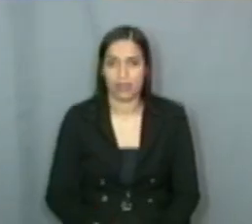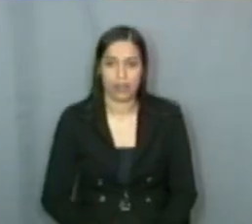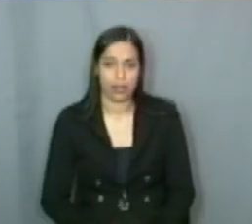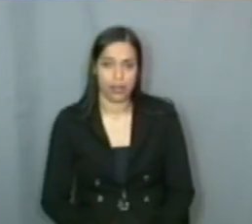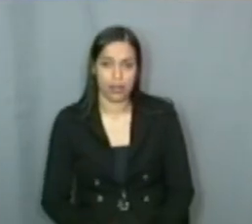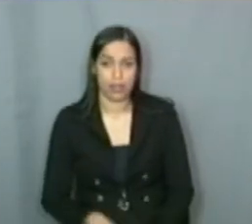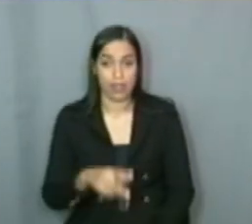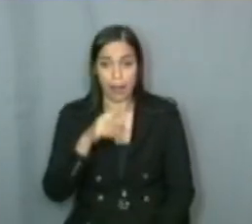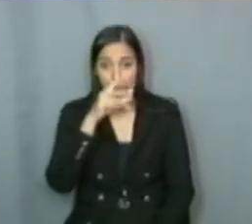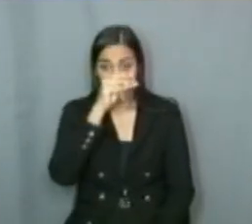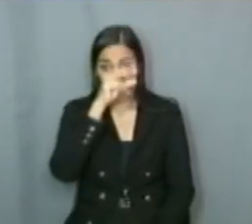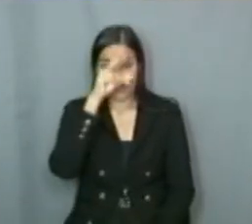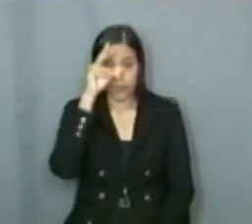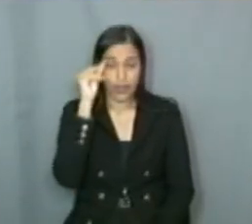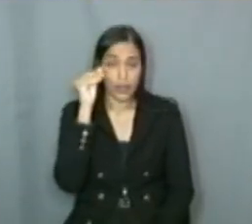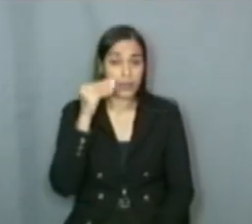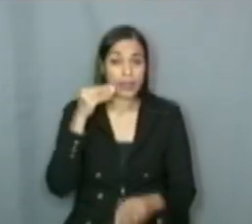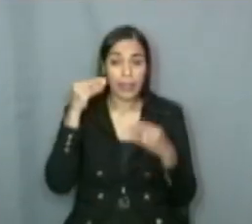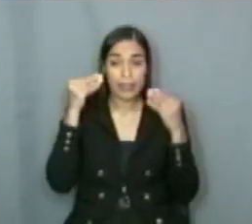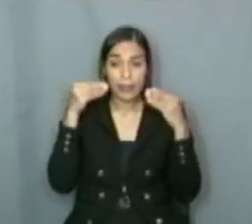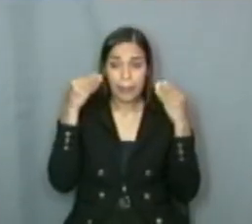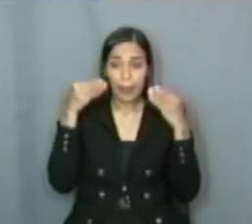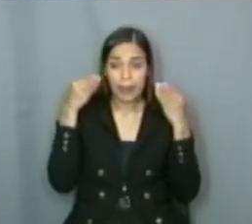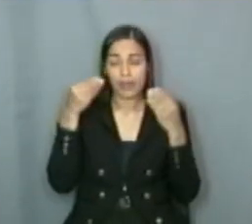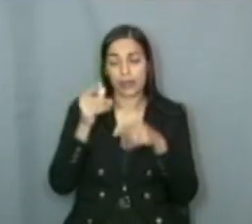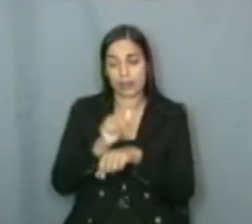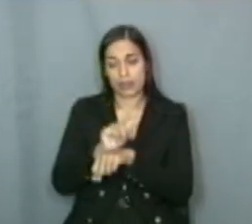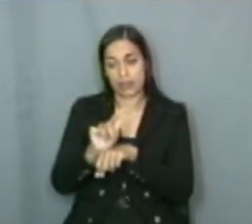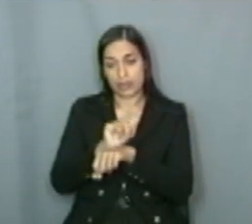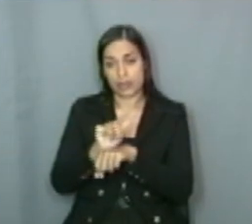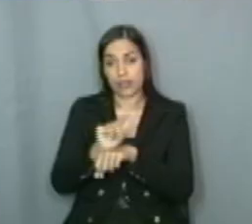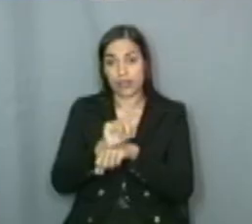É a prefeitura da maquiagem, é a gestão da maquiagem.